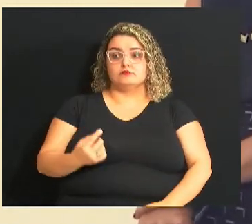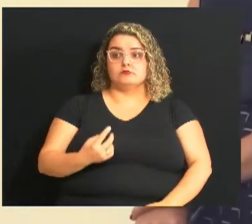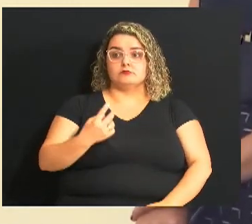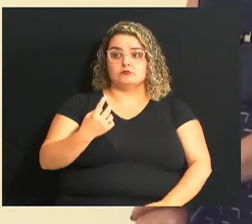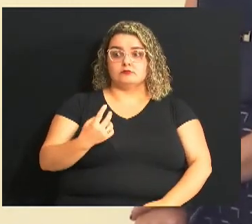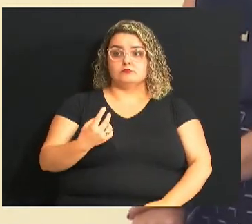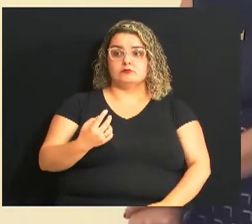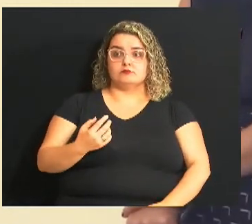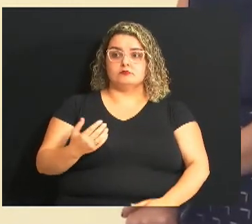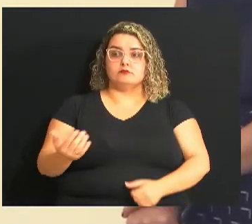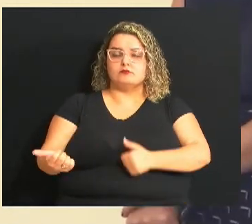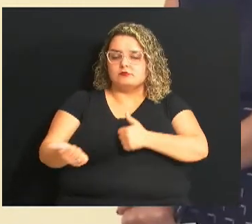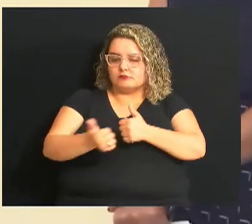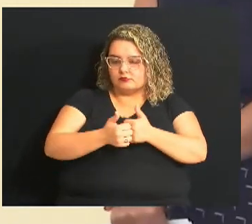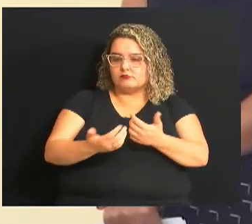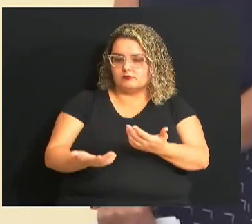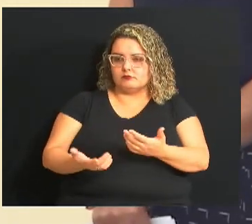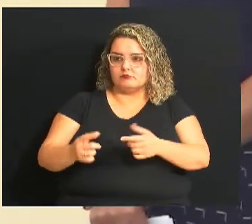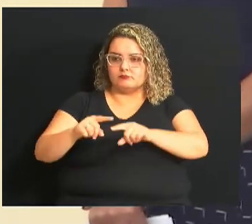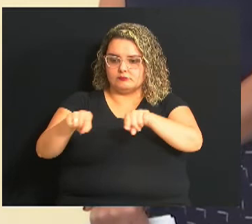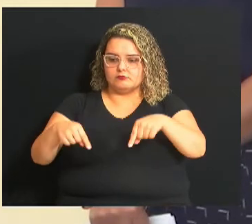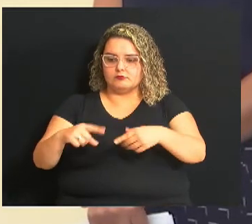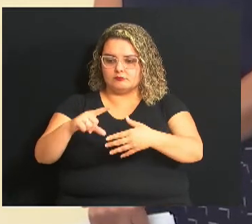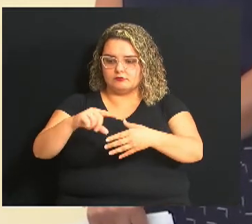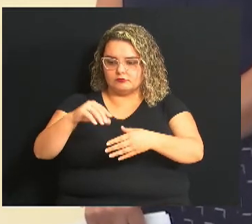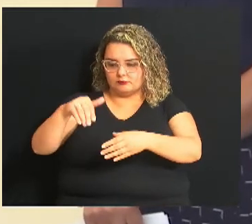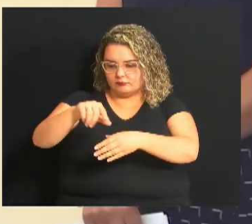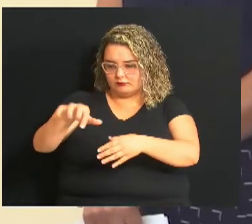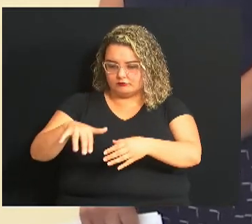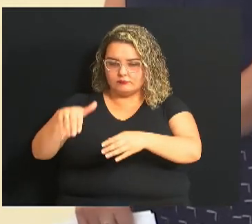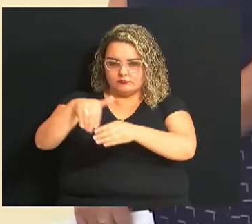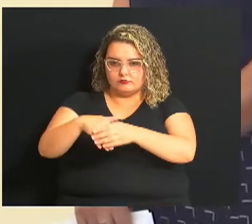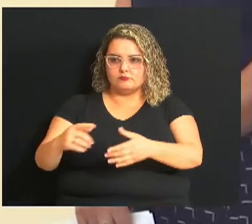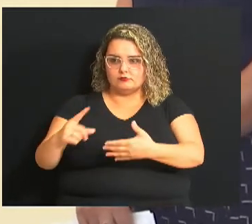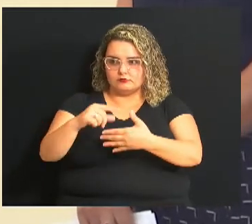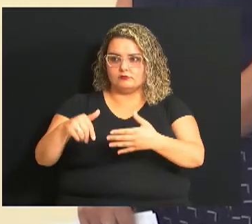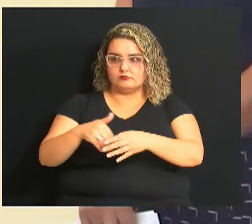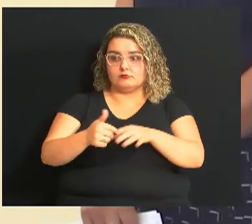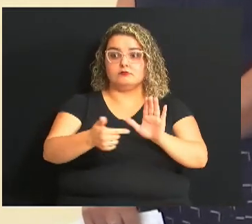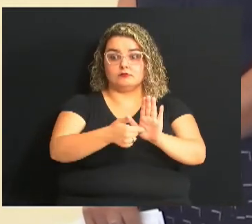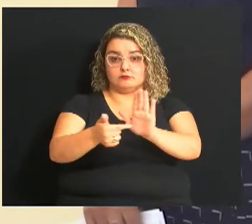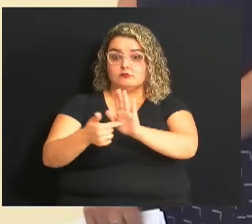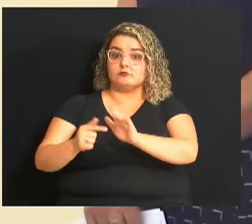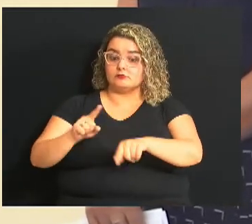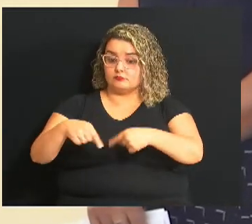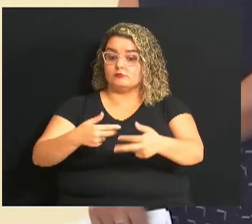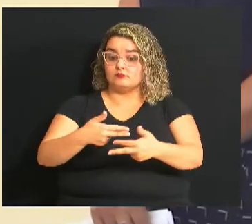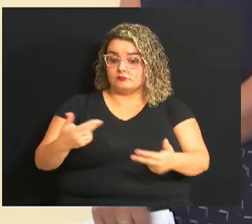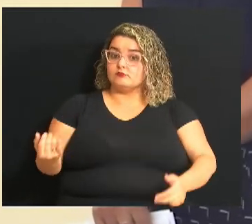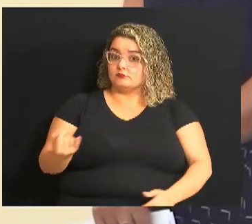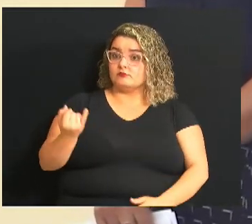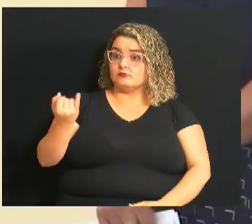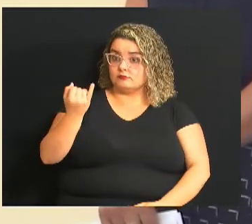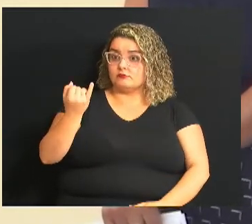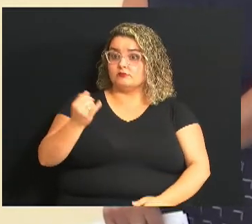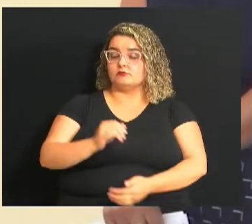eleição, acho que ele é simbólico porque ele também serviu para mostrar para a sociedade uma outra coisa muito importante,